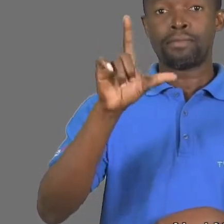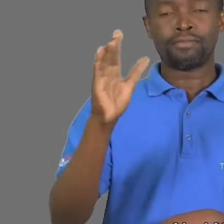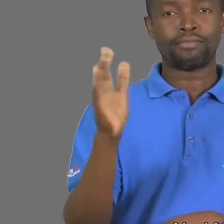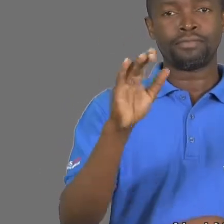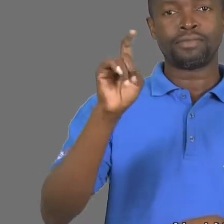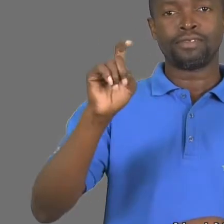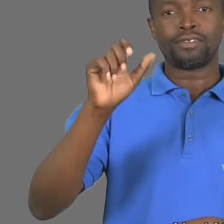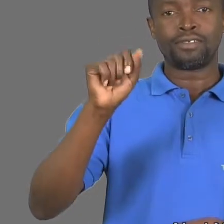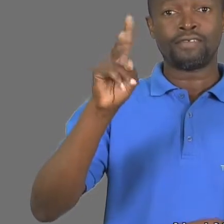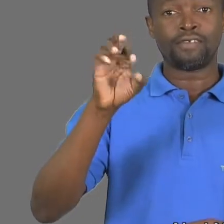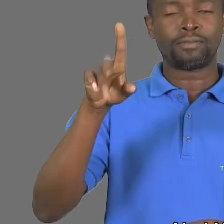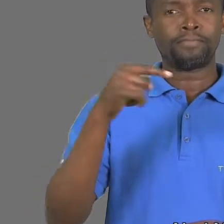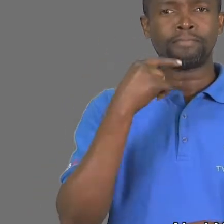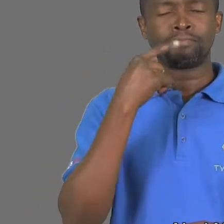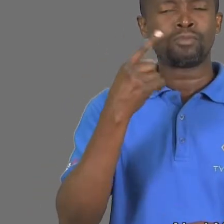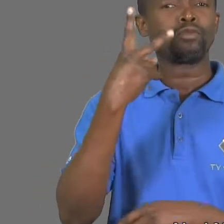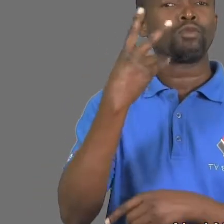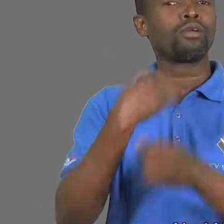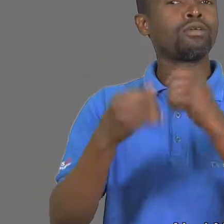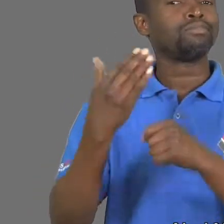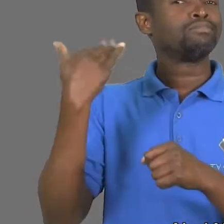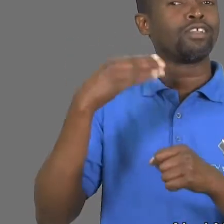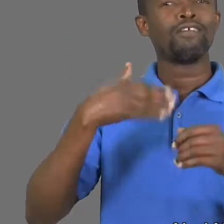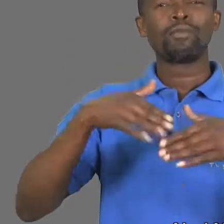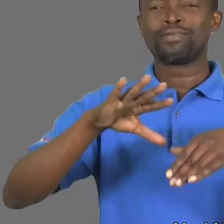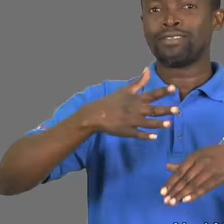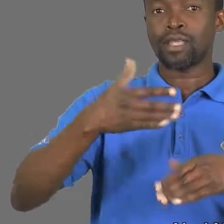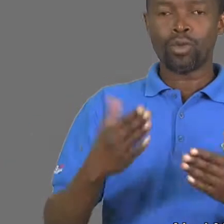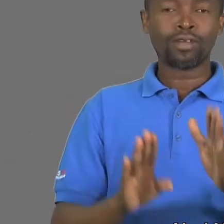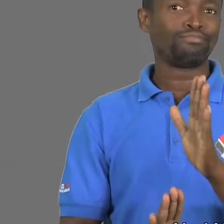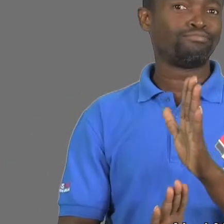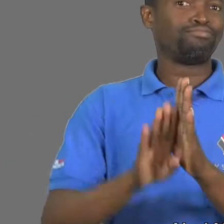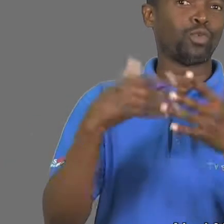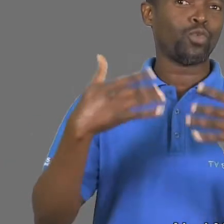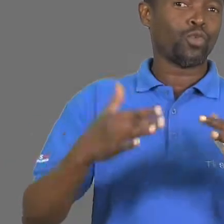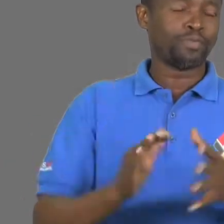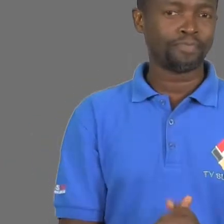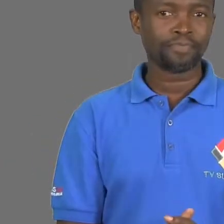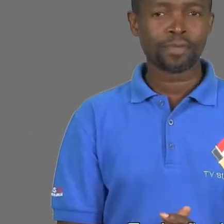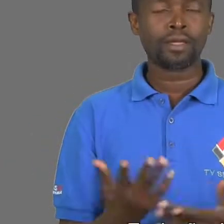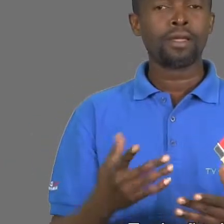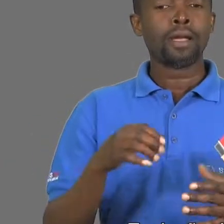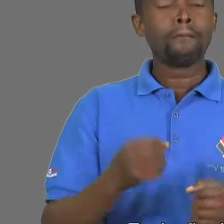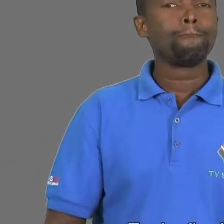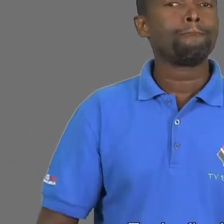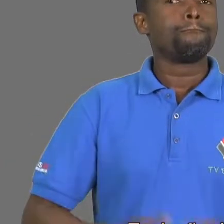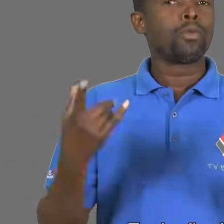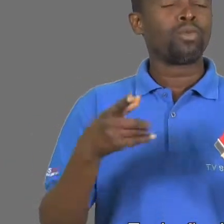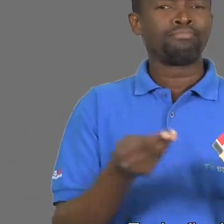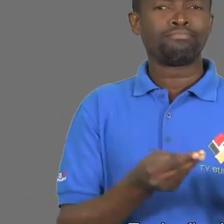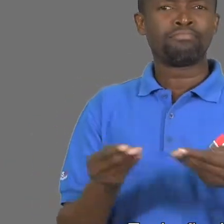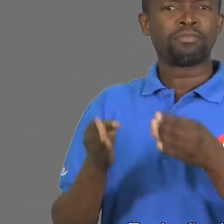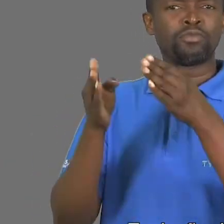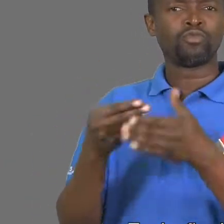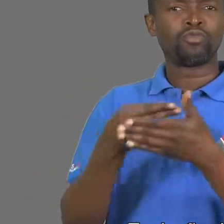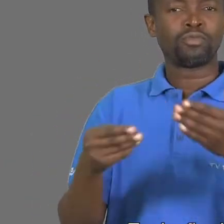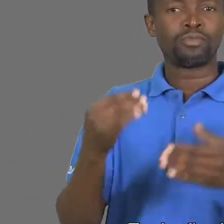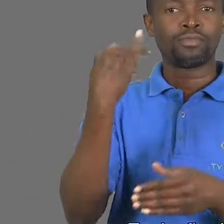Abel Xavier diz que os mambas evoluíram nos últimos dois anos. Explosão de uma mina